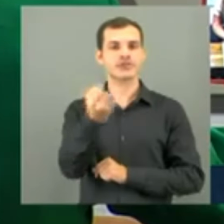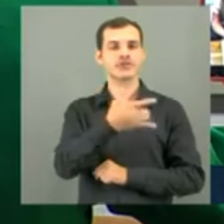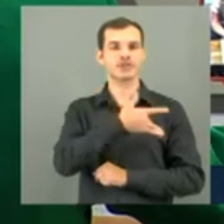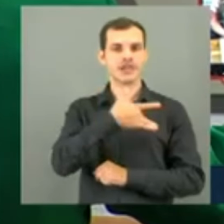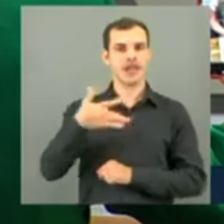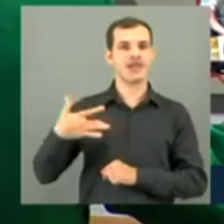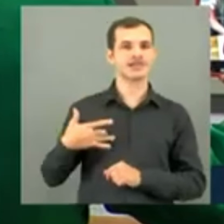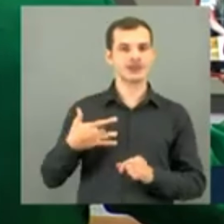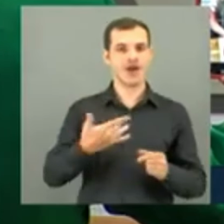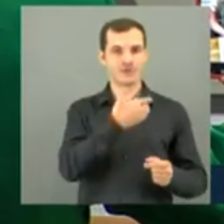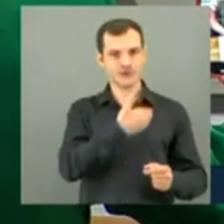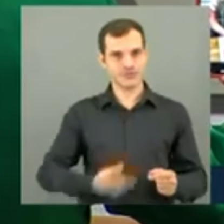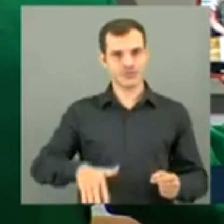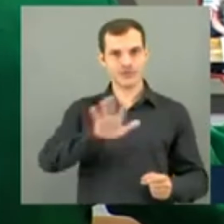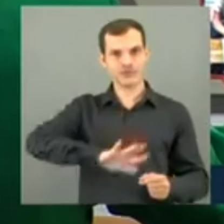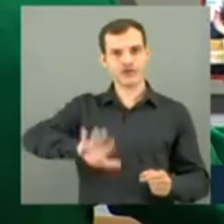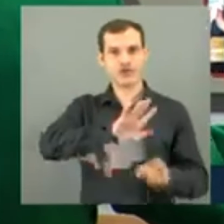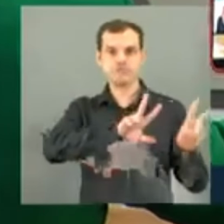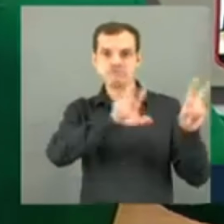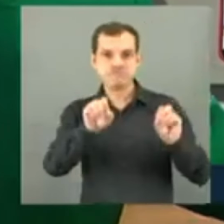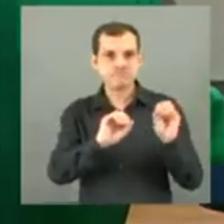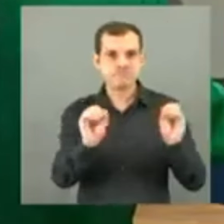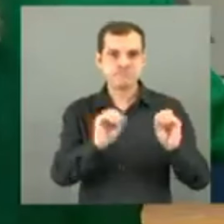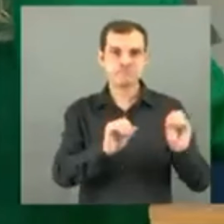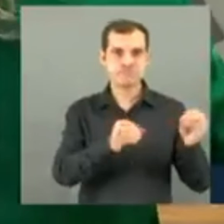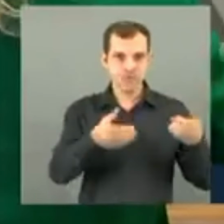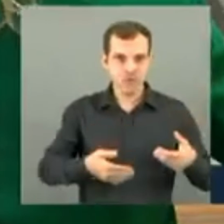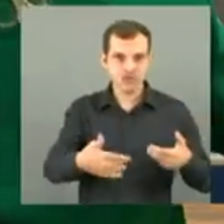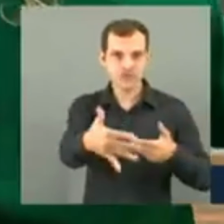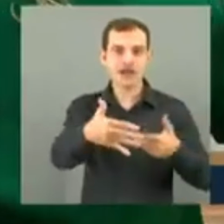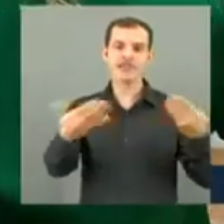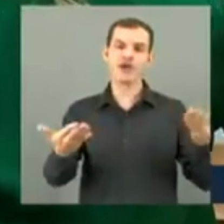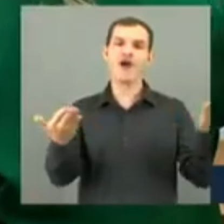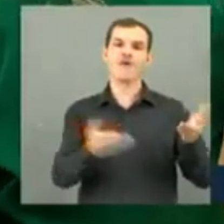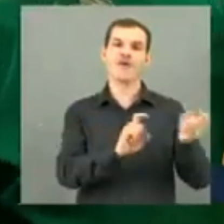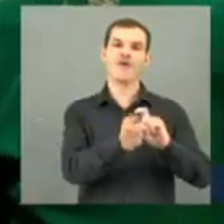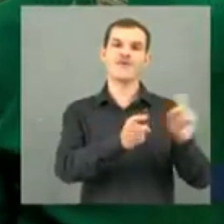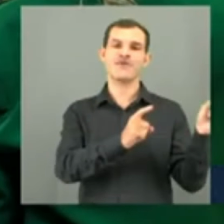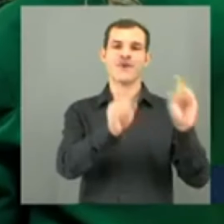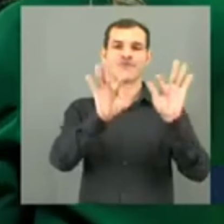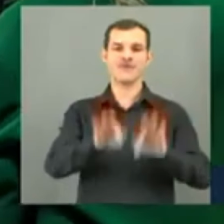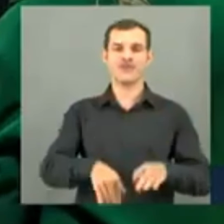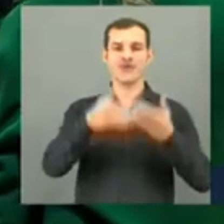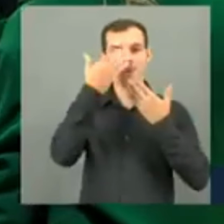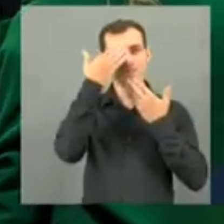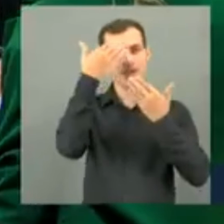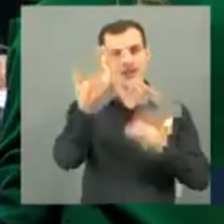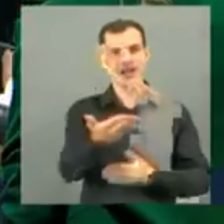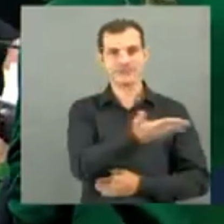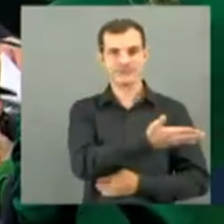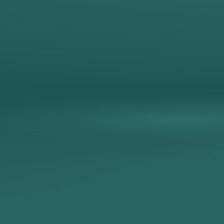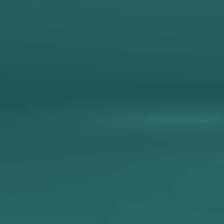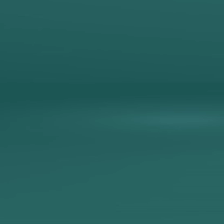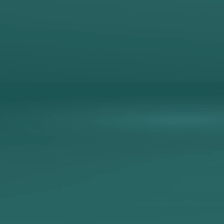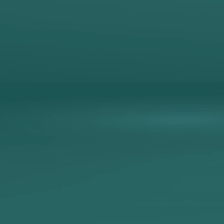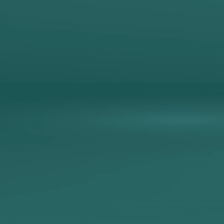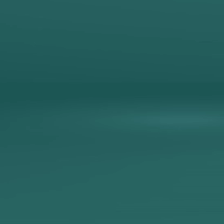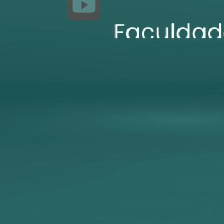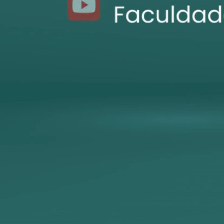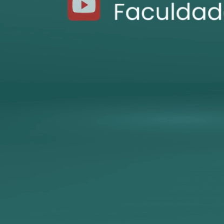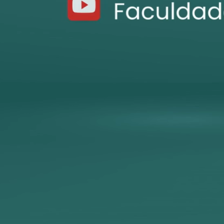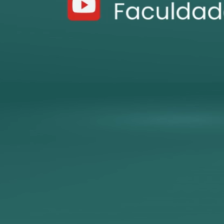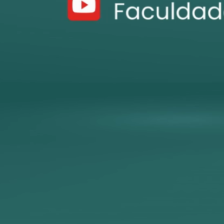Nada mais havendo a tratar, declaro encerrada a presente reunião. Muito obrigada a todos.